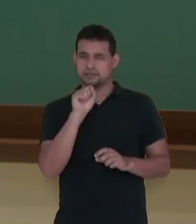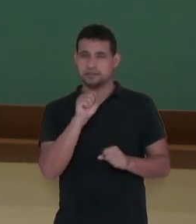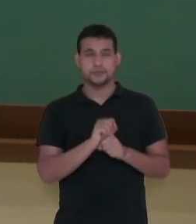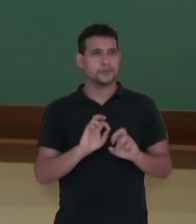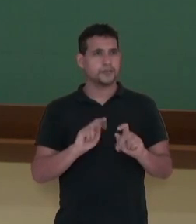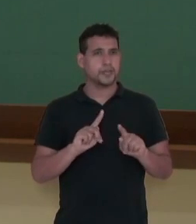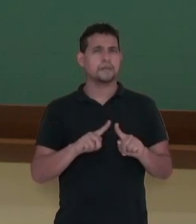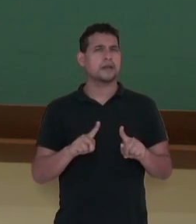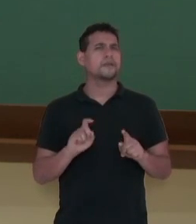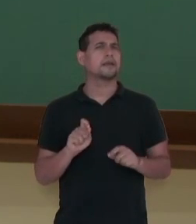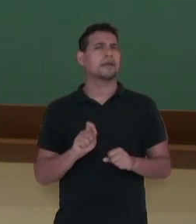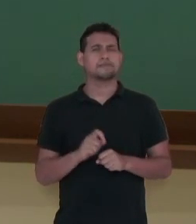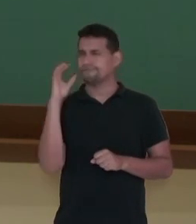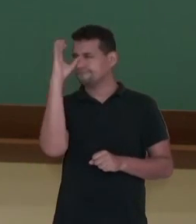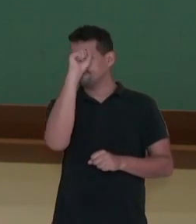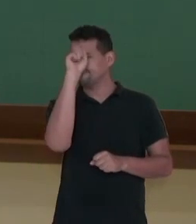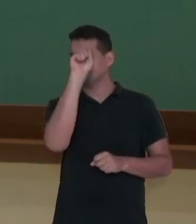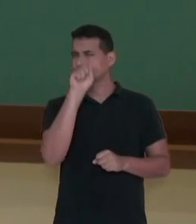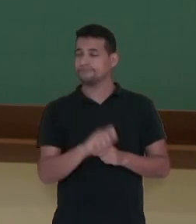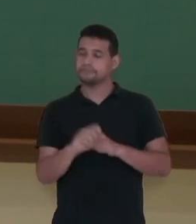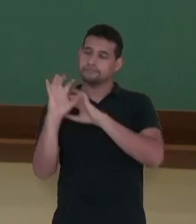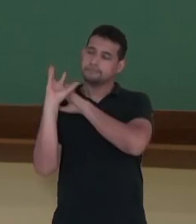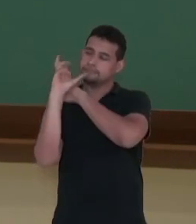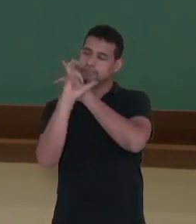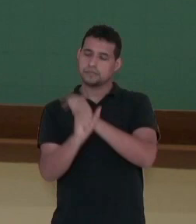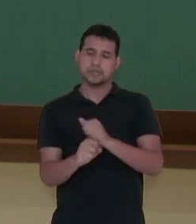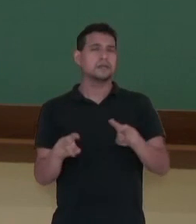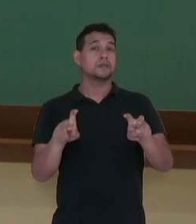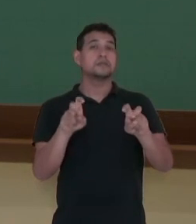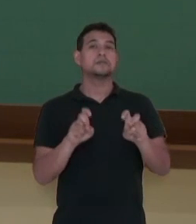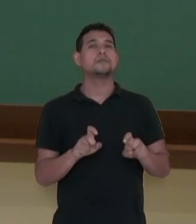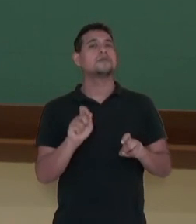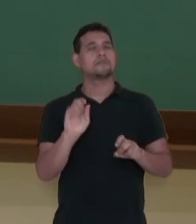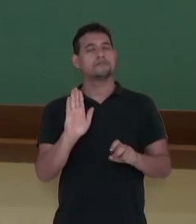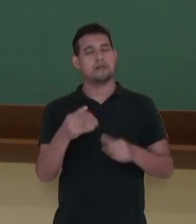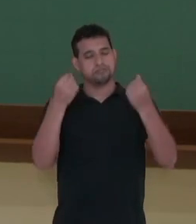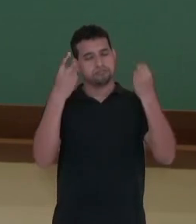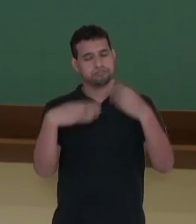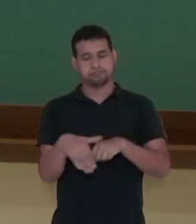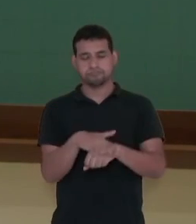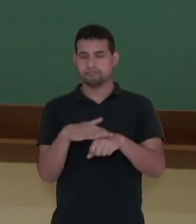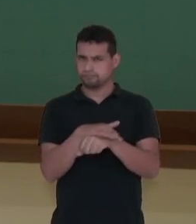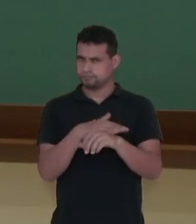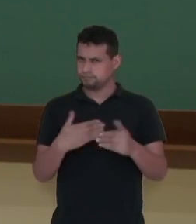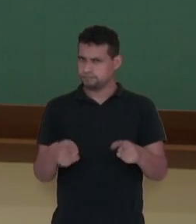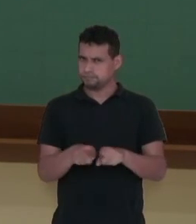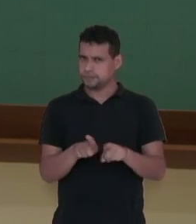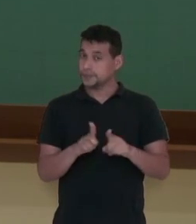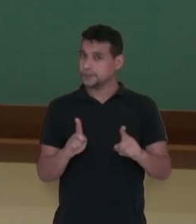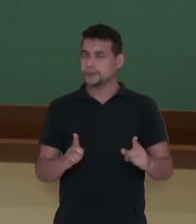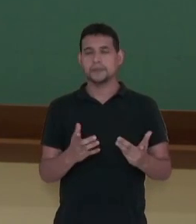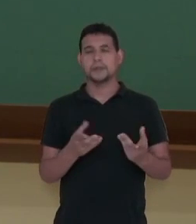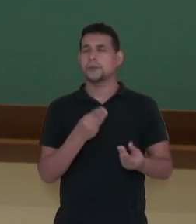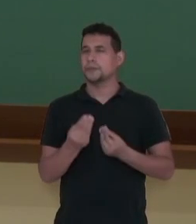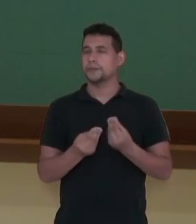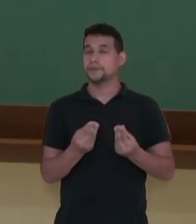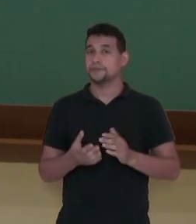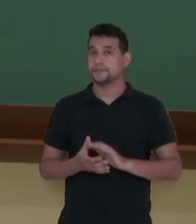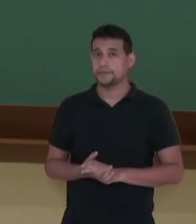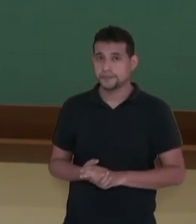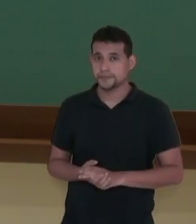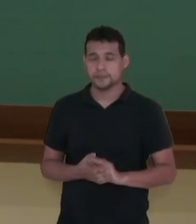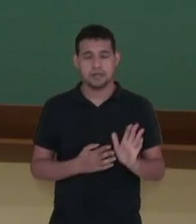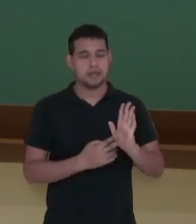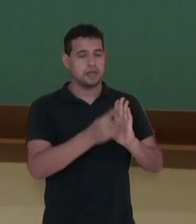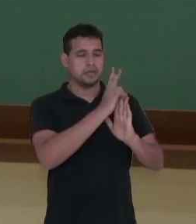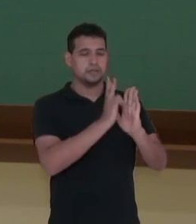bien. A ver, vamos a retomar ahora un poquito sobre lo que hablamos en la clase. Com a